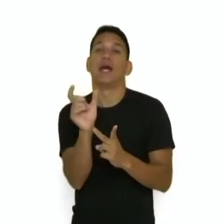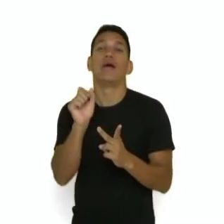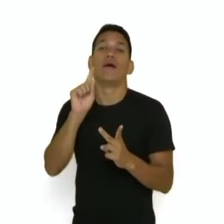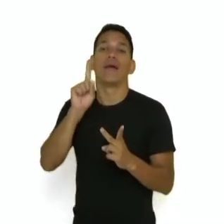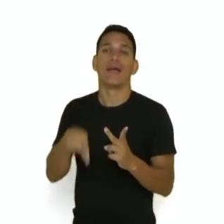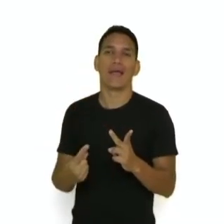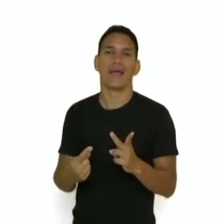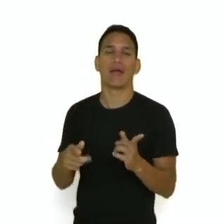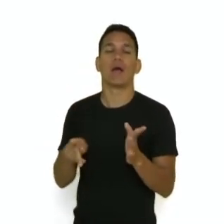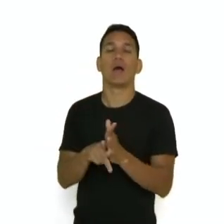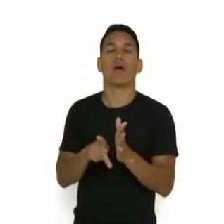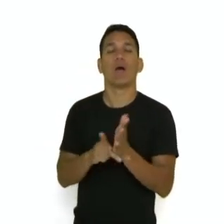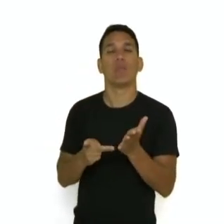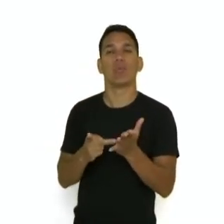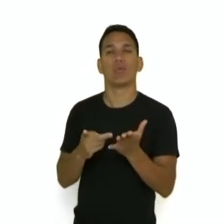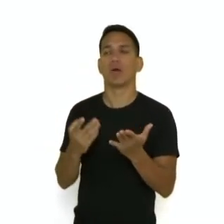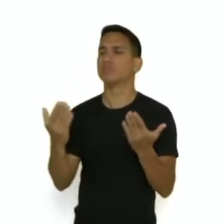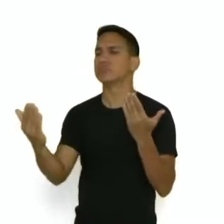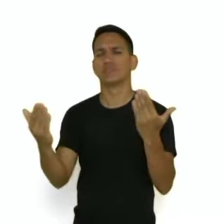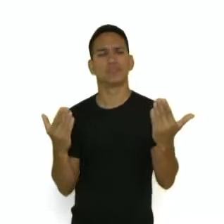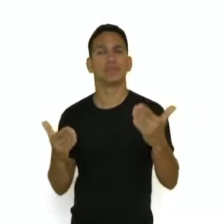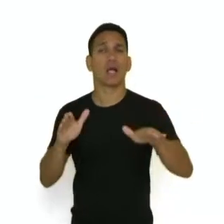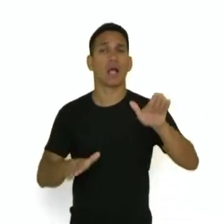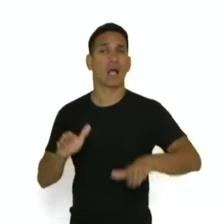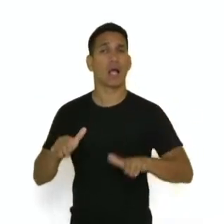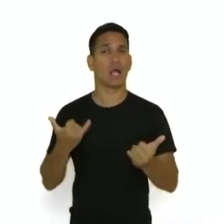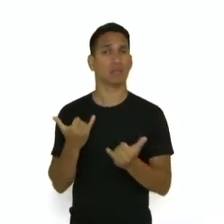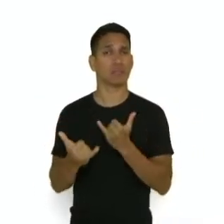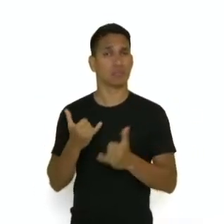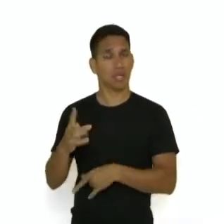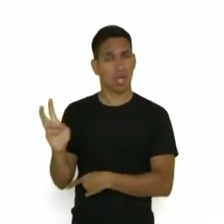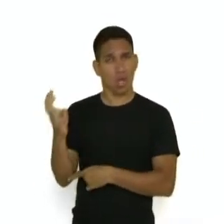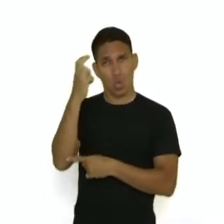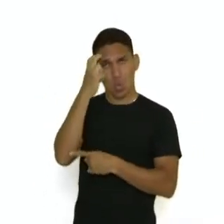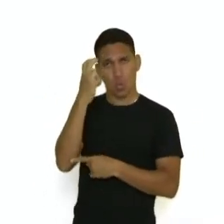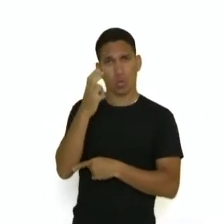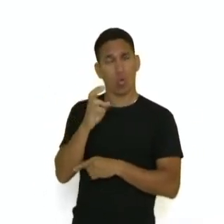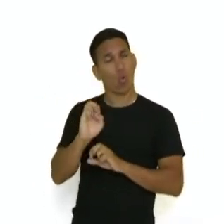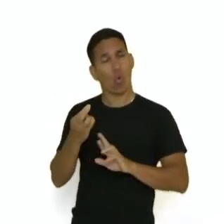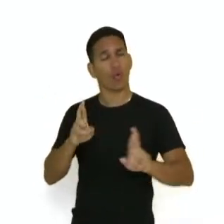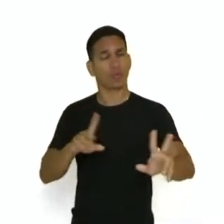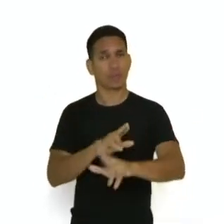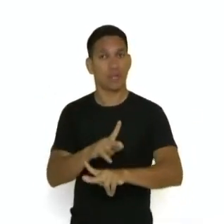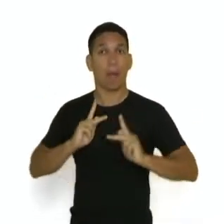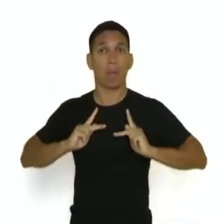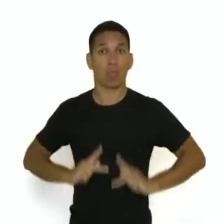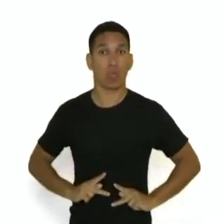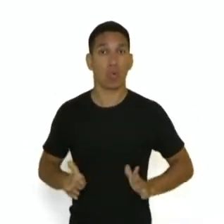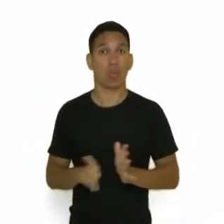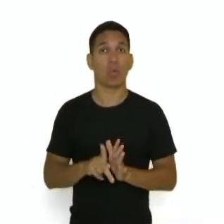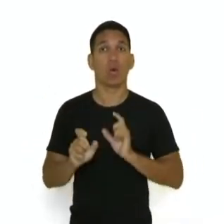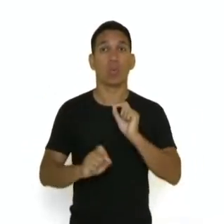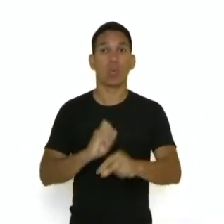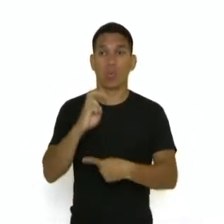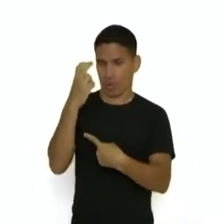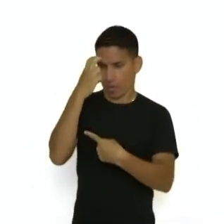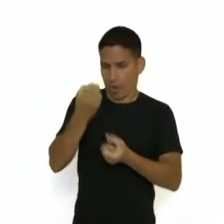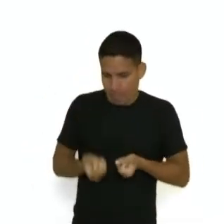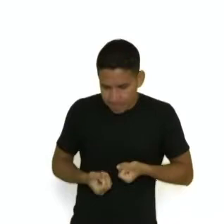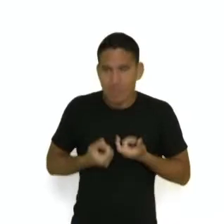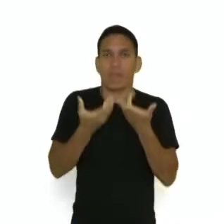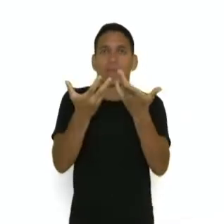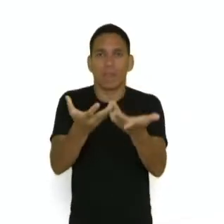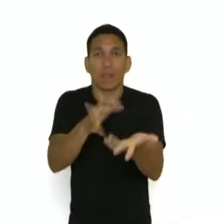evolucionista, que é o relativismo cultural. É a postura pela qual a manifestação cultural é